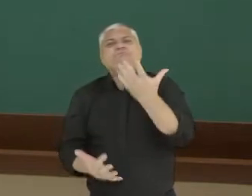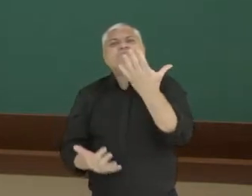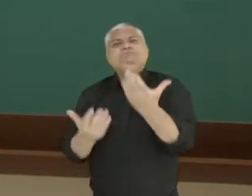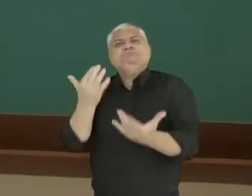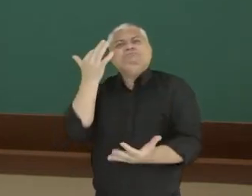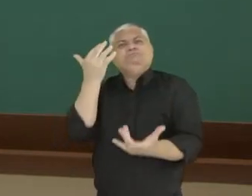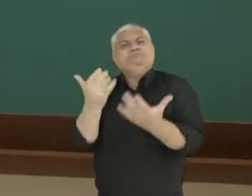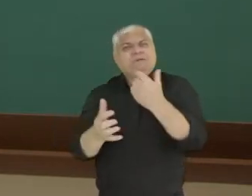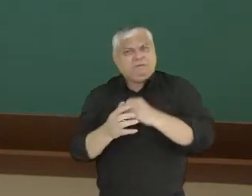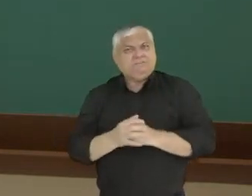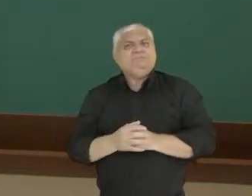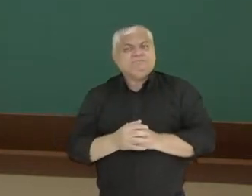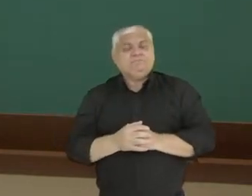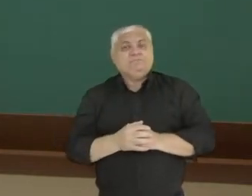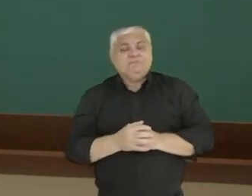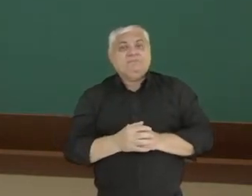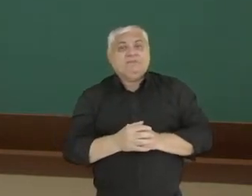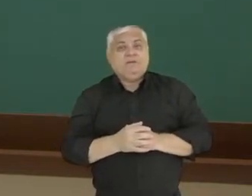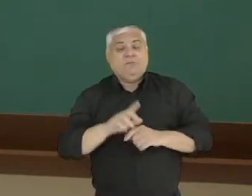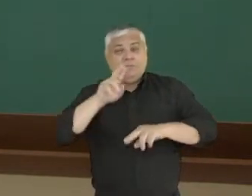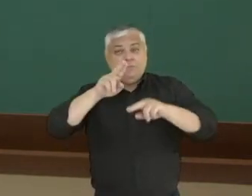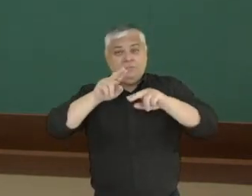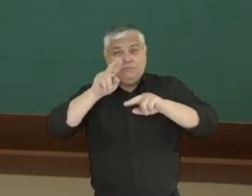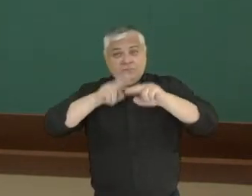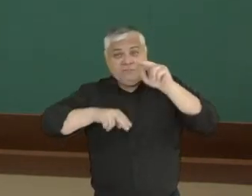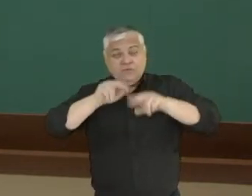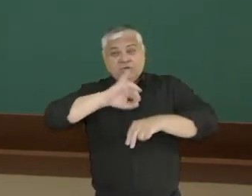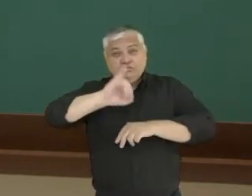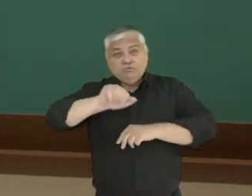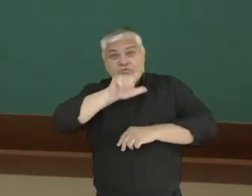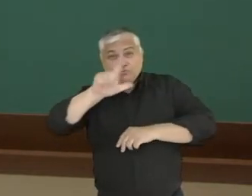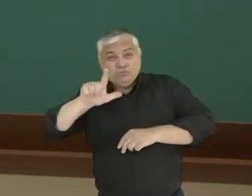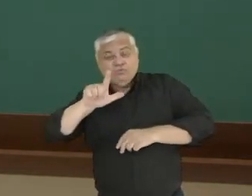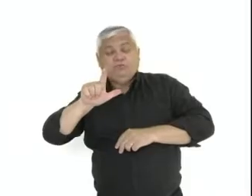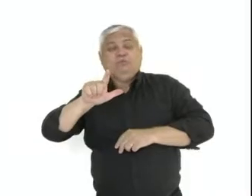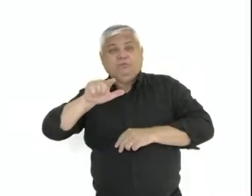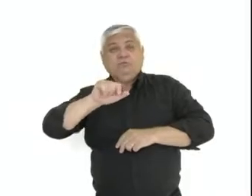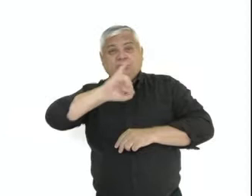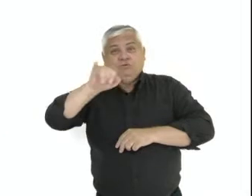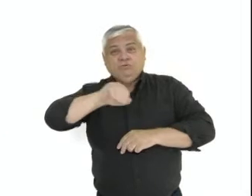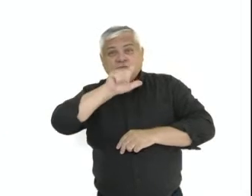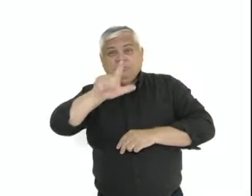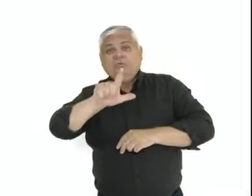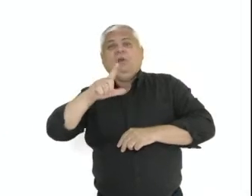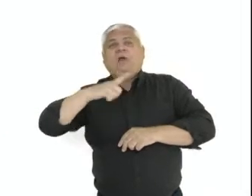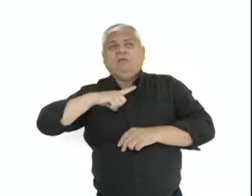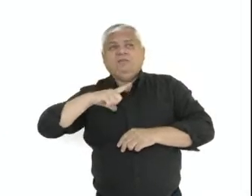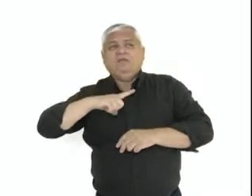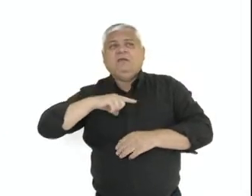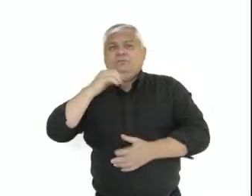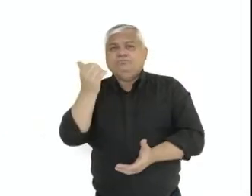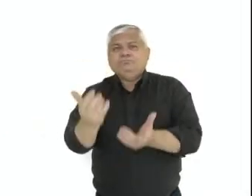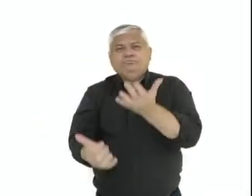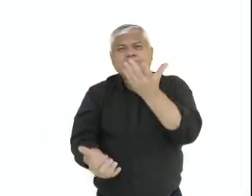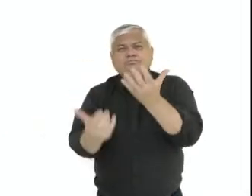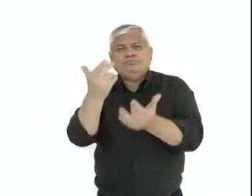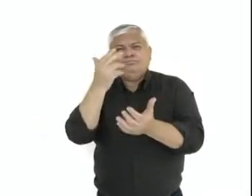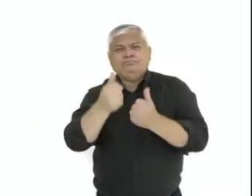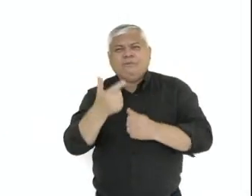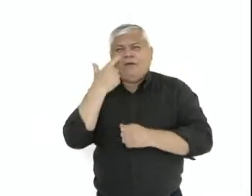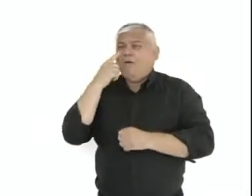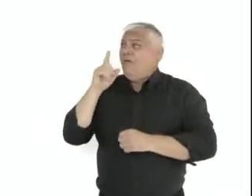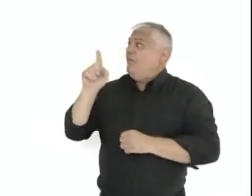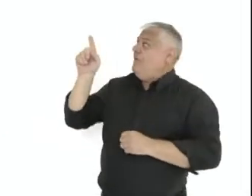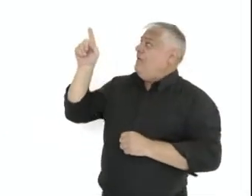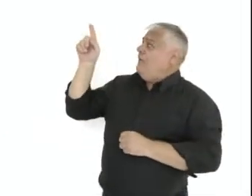Então a imagem de julho, essa imagem aqui, que é a segunda imagem, nós temos um foco de incêndio. E